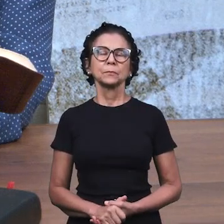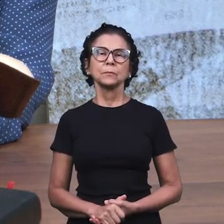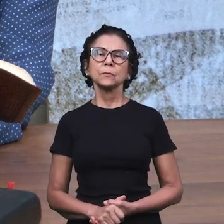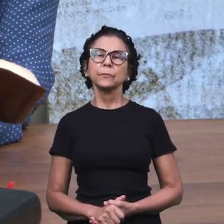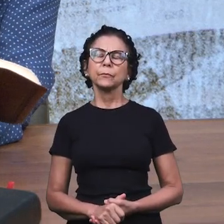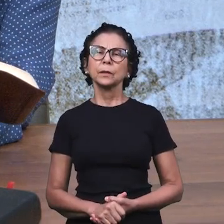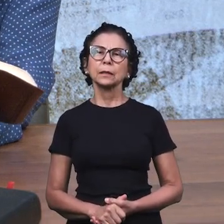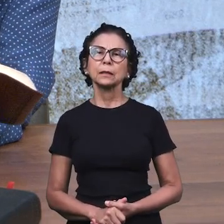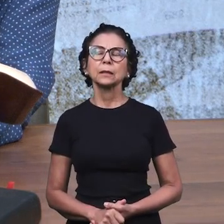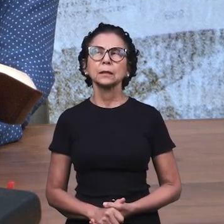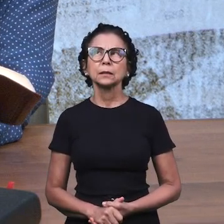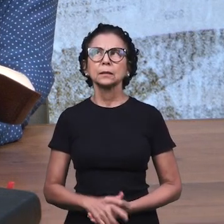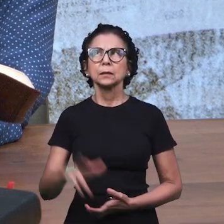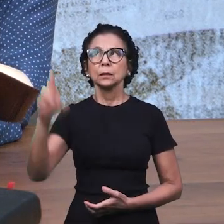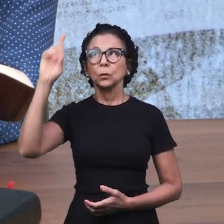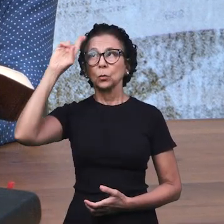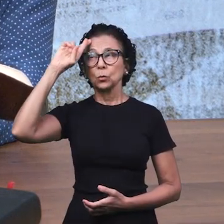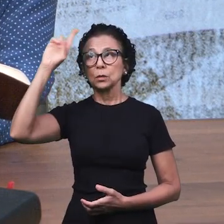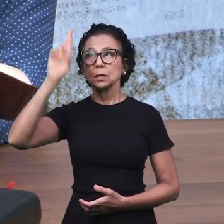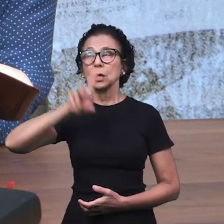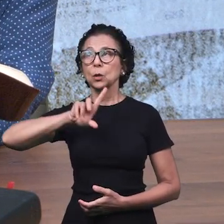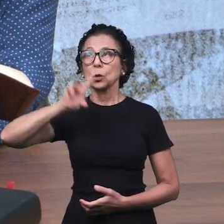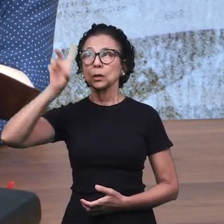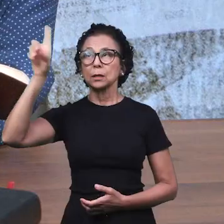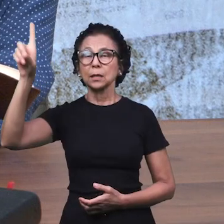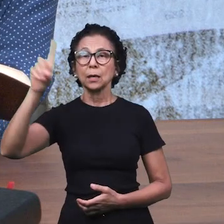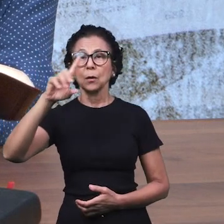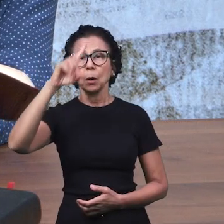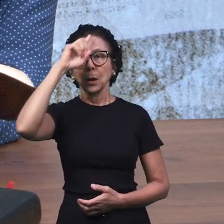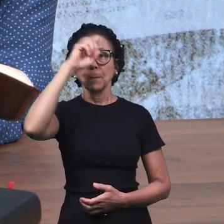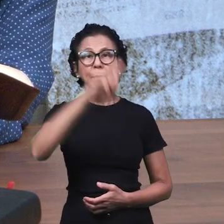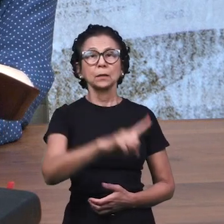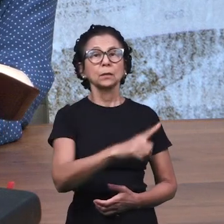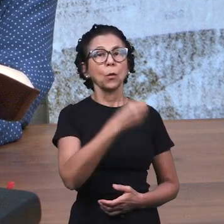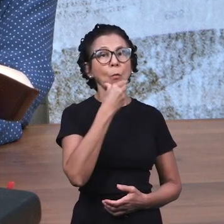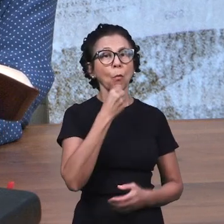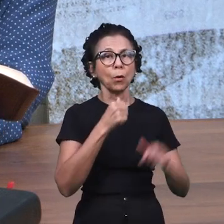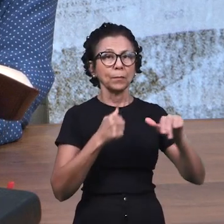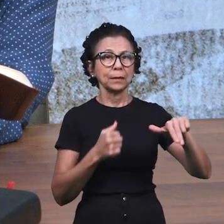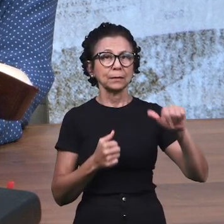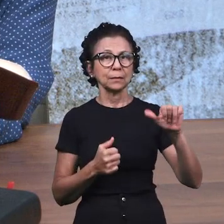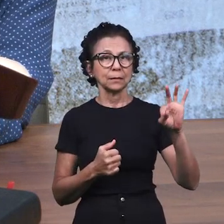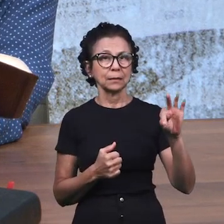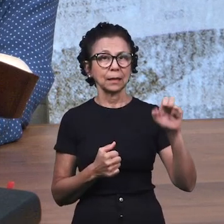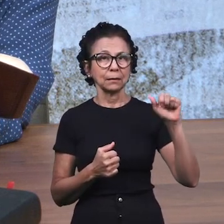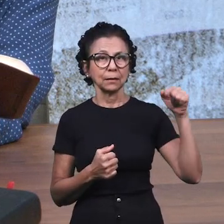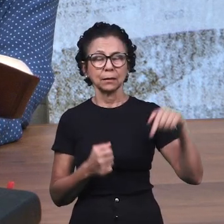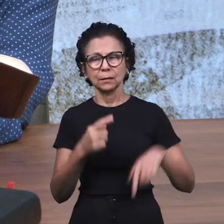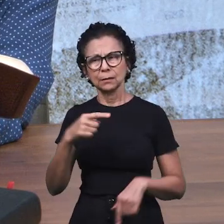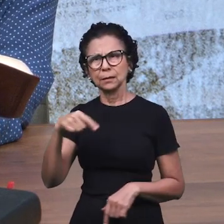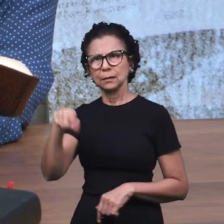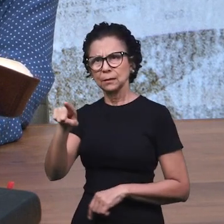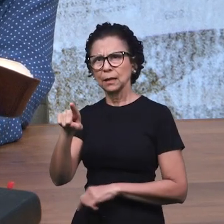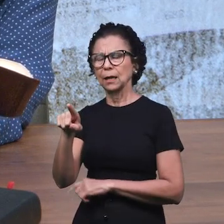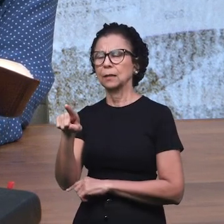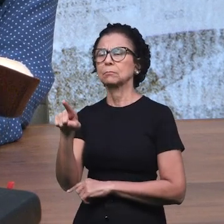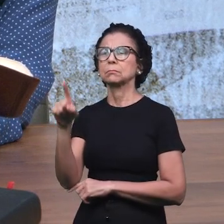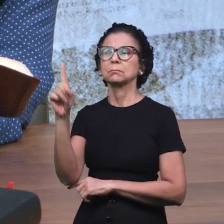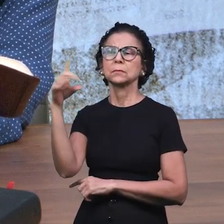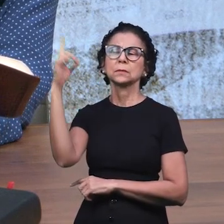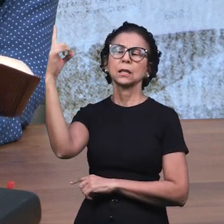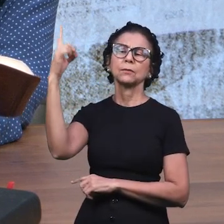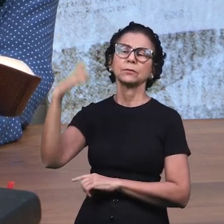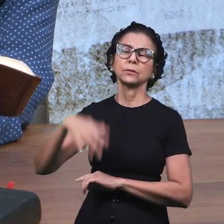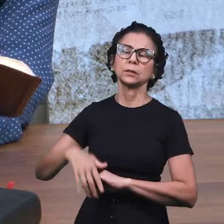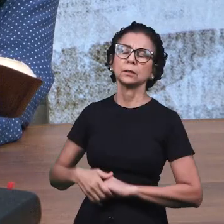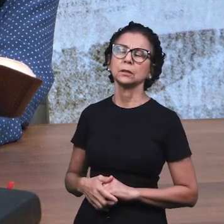E o Senhor enviou Natã a Davi. E entrando ele a Davi, disse-lhe: havia